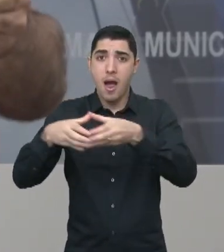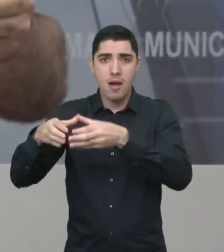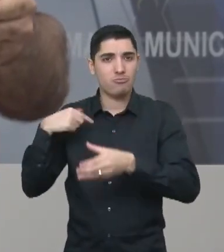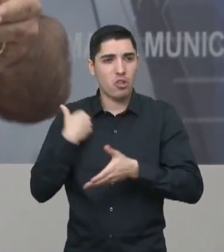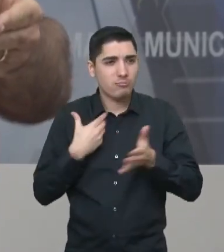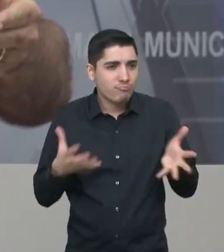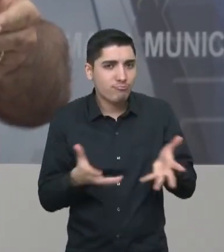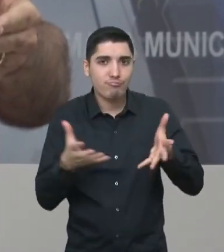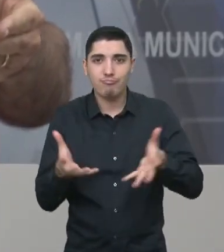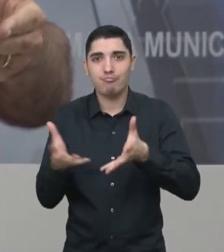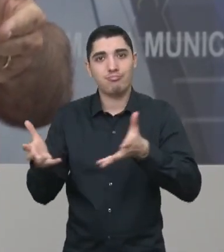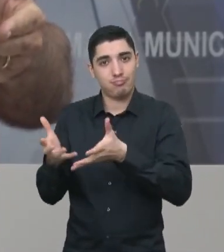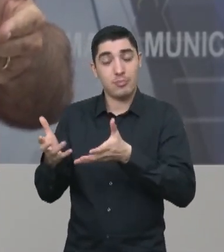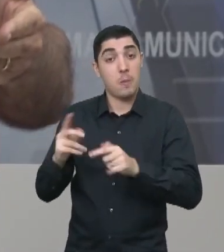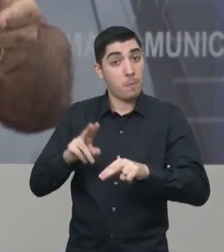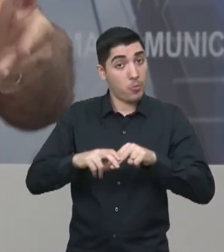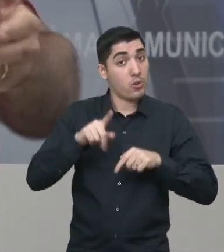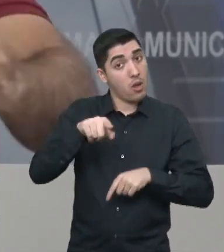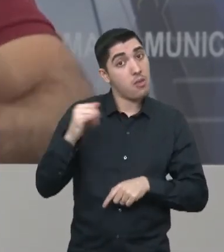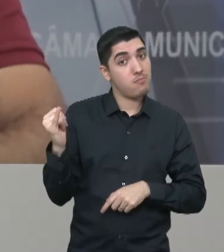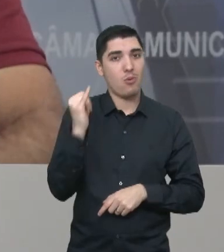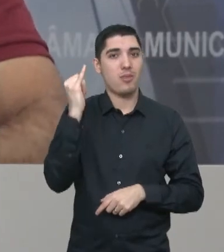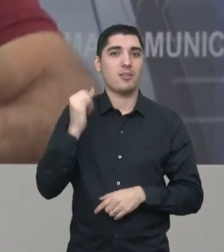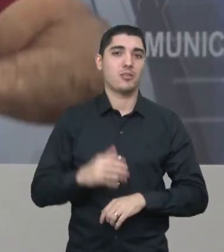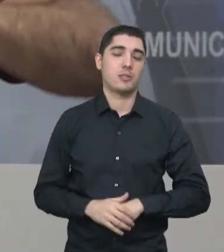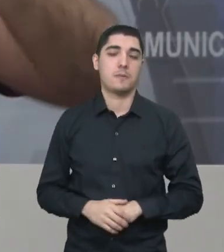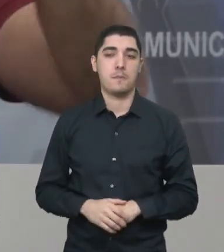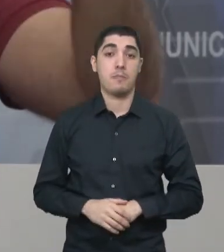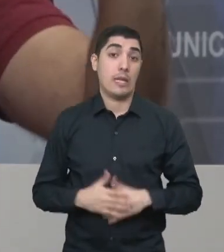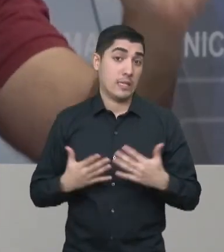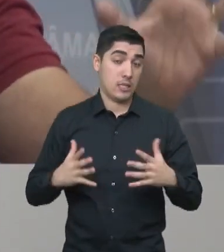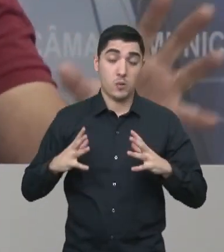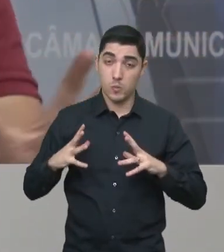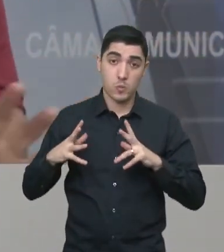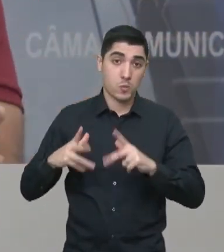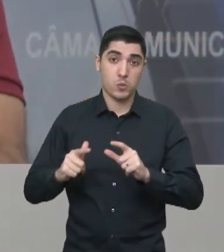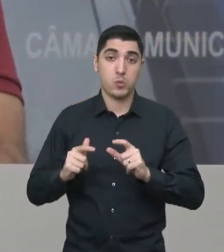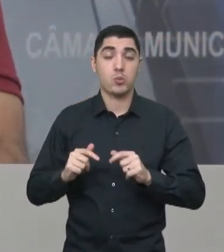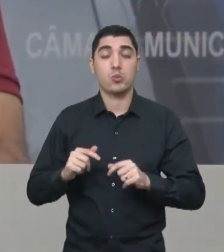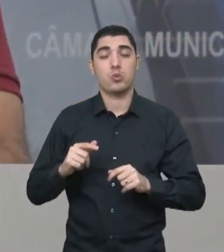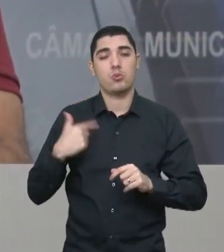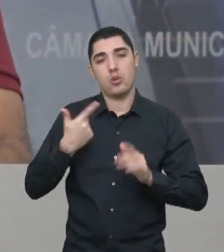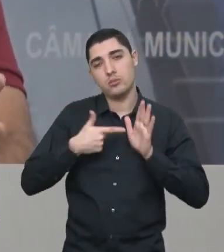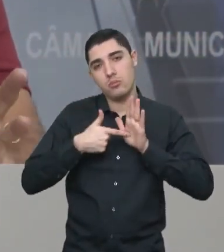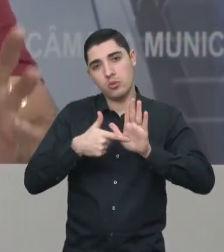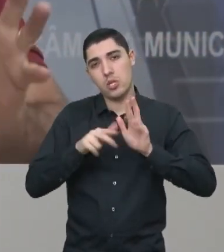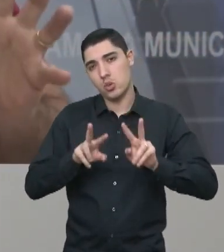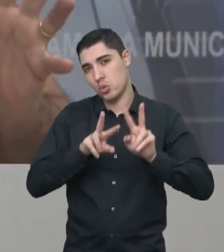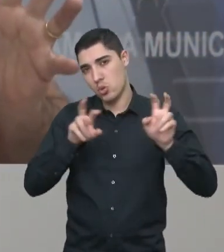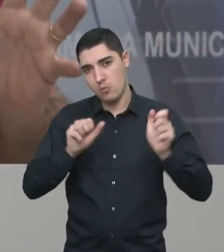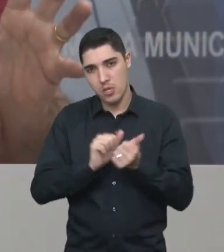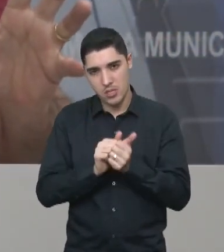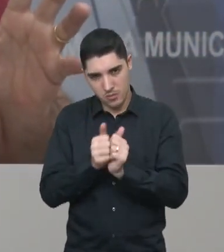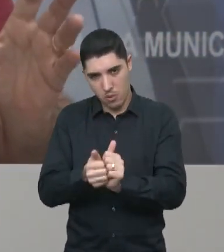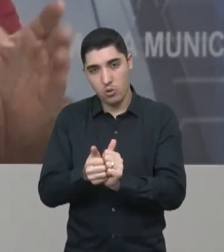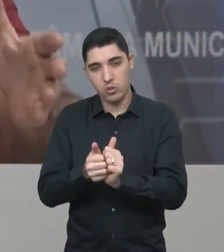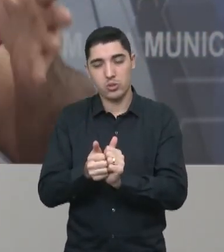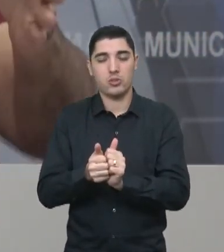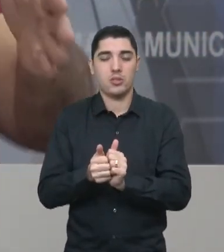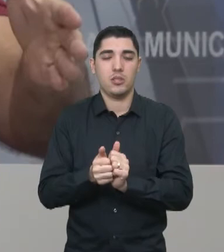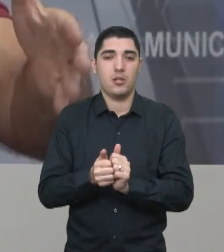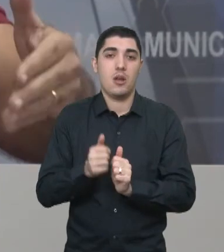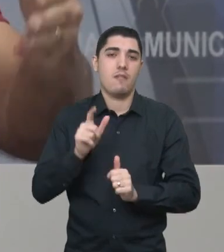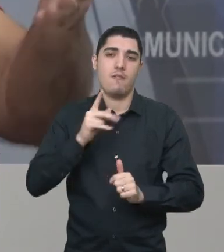são fomentos das modalidades, né? E tudo isso, quando a gente fala do esporte, além da gente falar